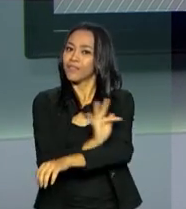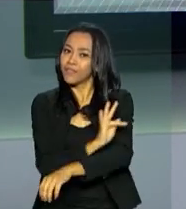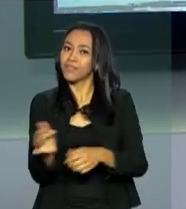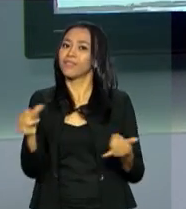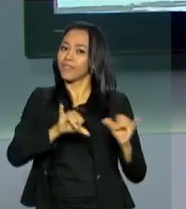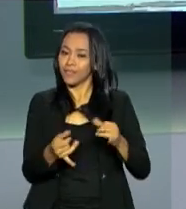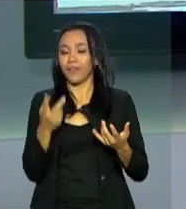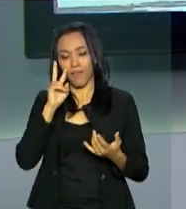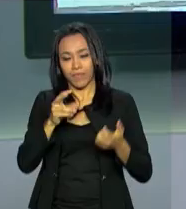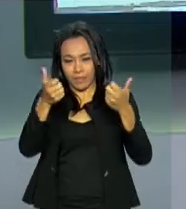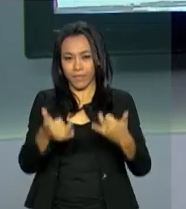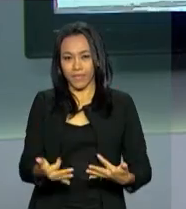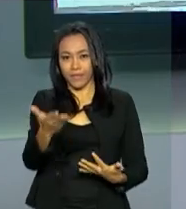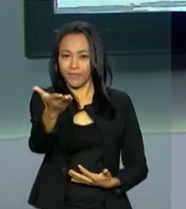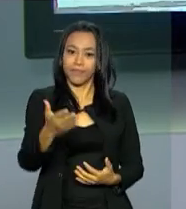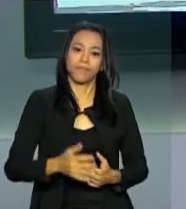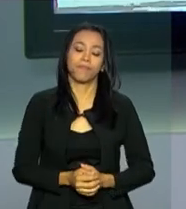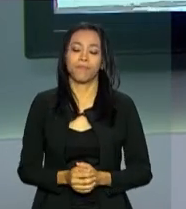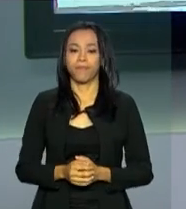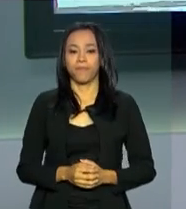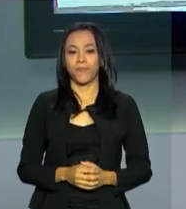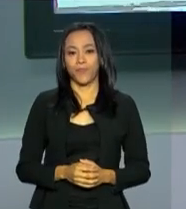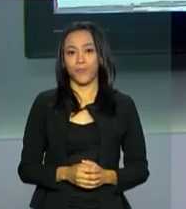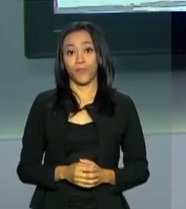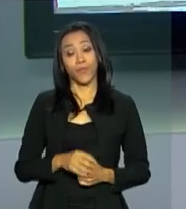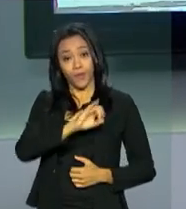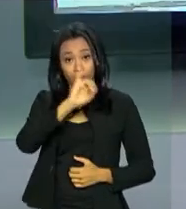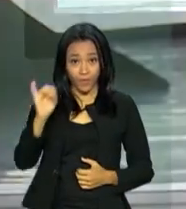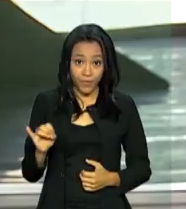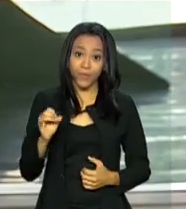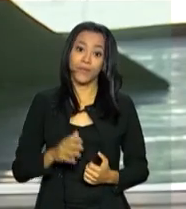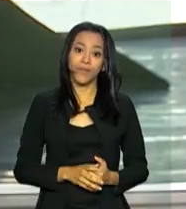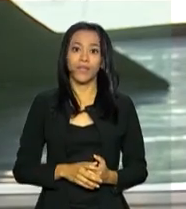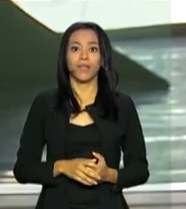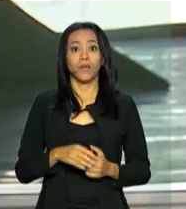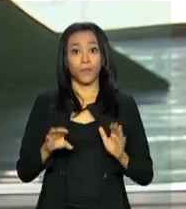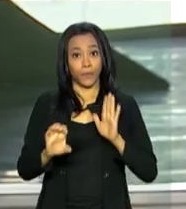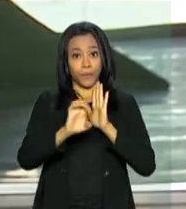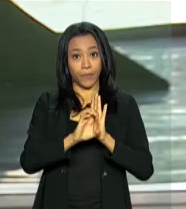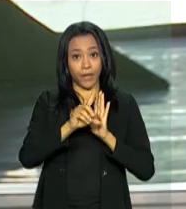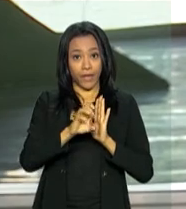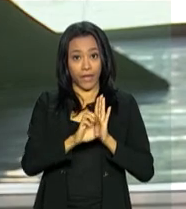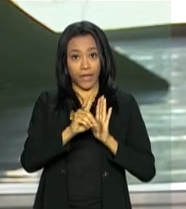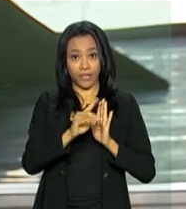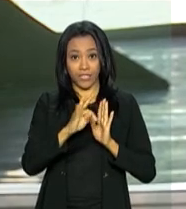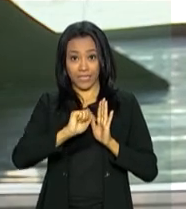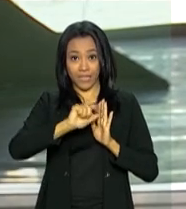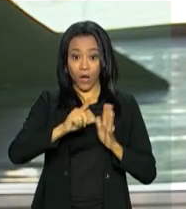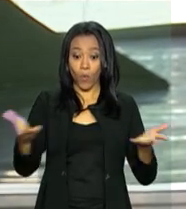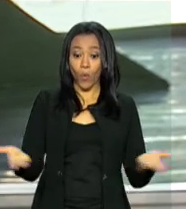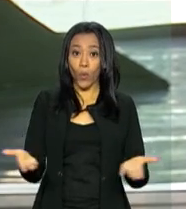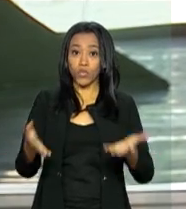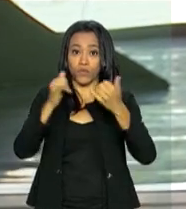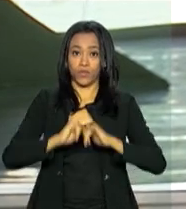repórter luana karen o la luna é com você olá thaíssa o edital da prova do enem foi publicado na edição de hoje do diário